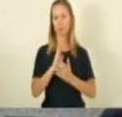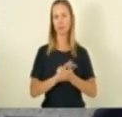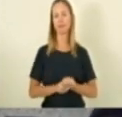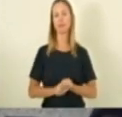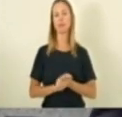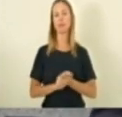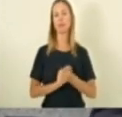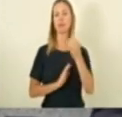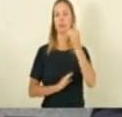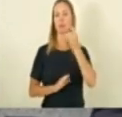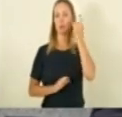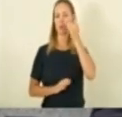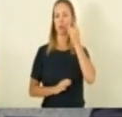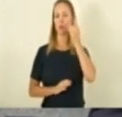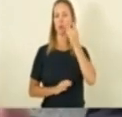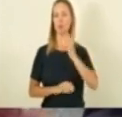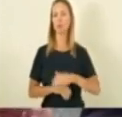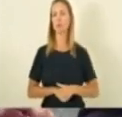deputado...